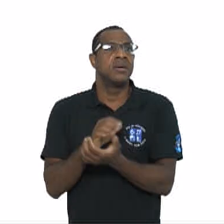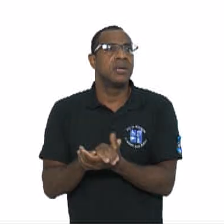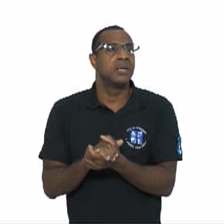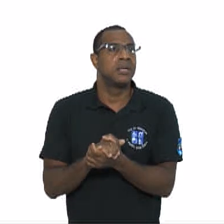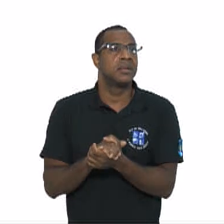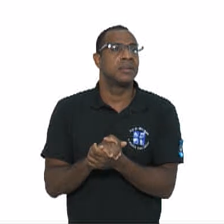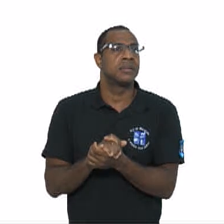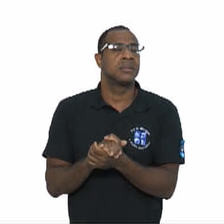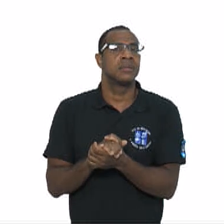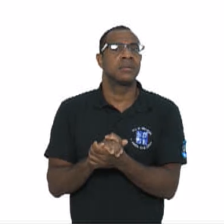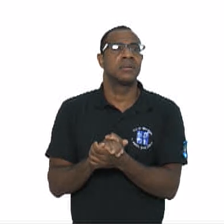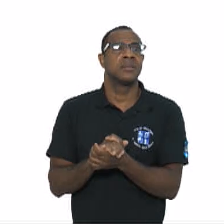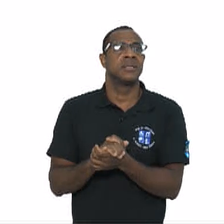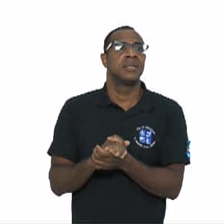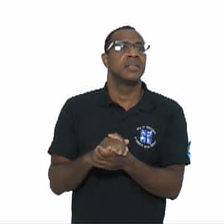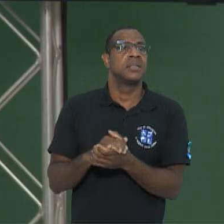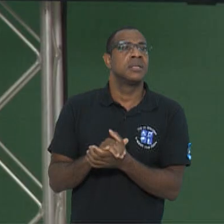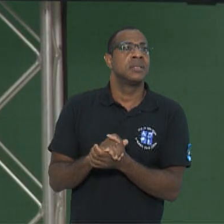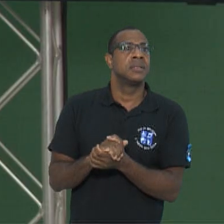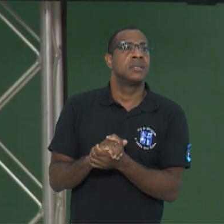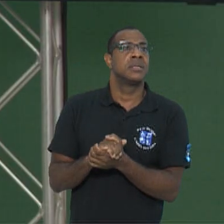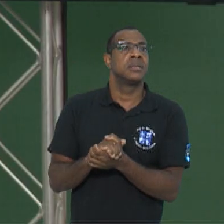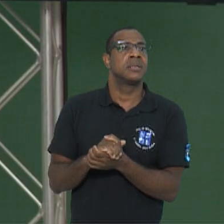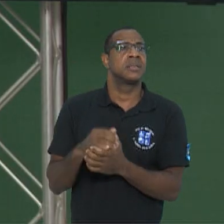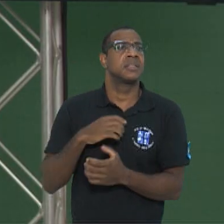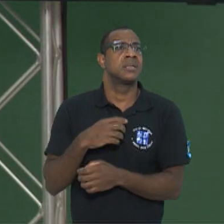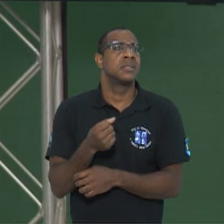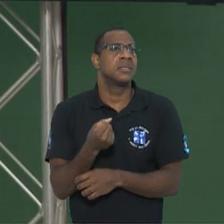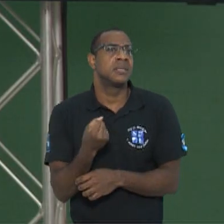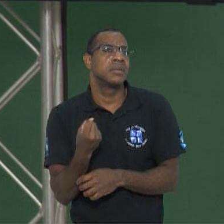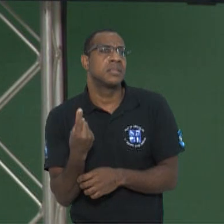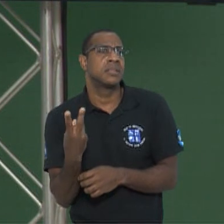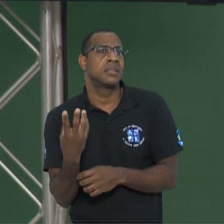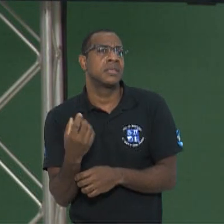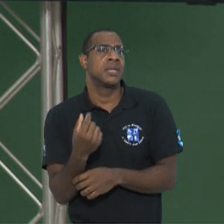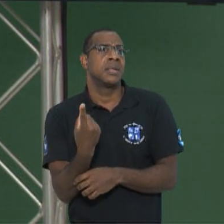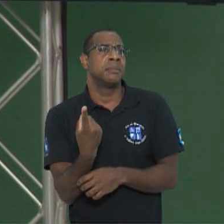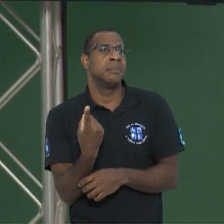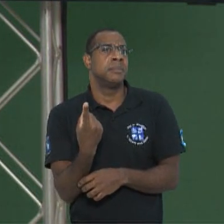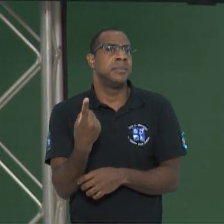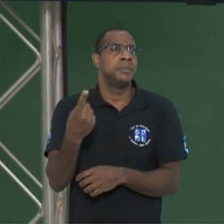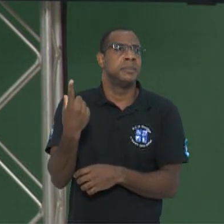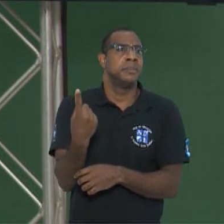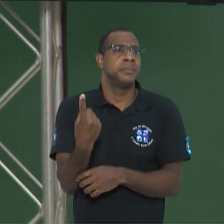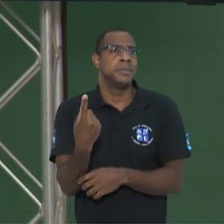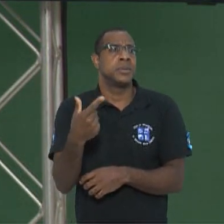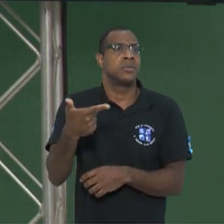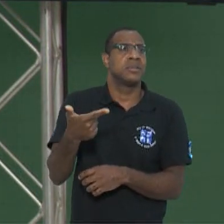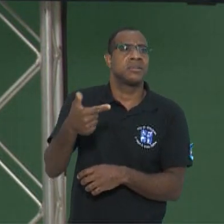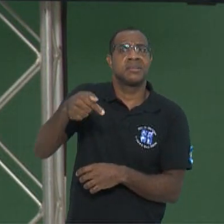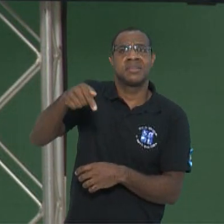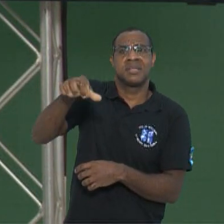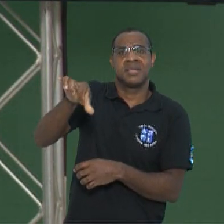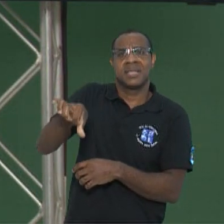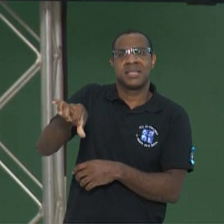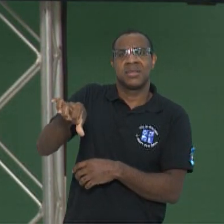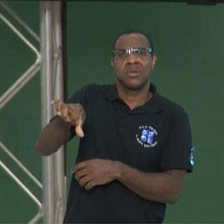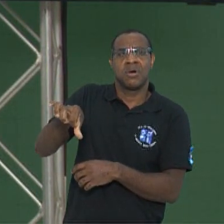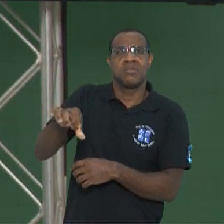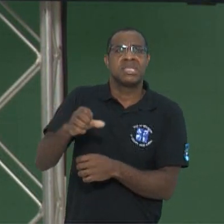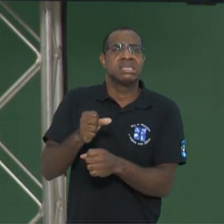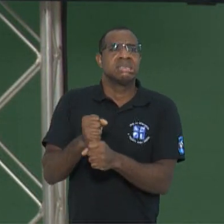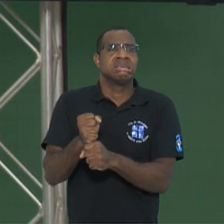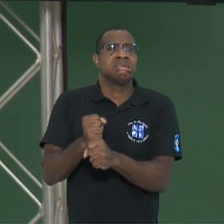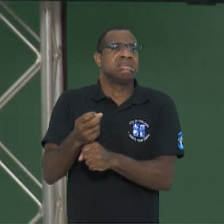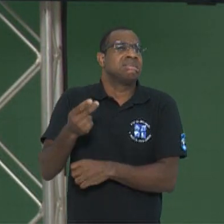a.C. Museu... Quantos anos? Meu Deus do céu. 1279, 1213, faz as contas aí, galera. Dá 70 e quantos